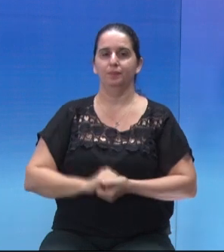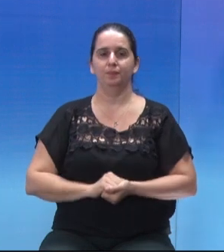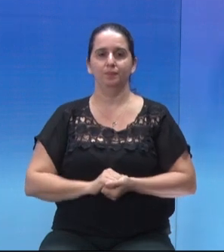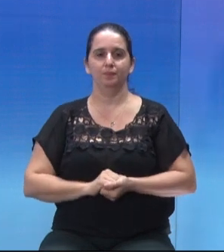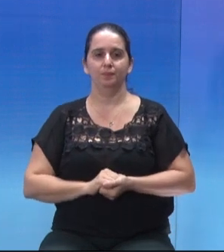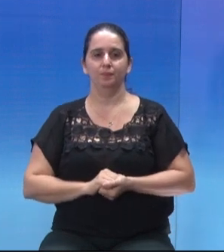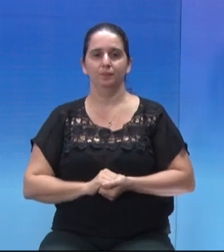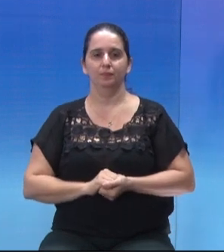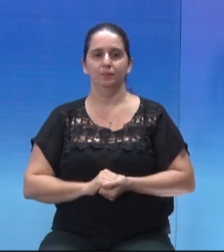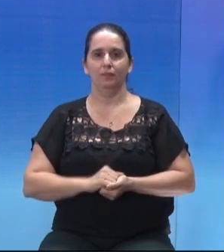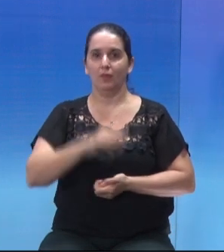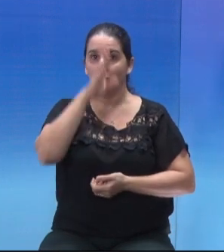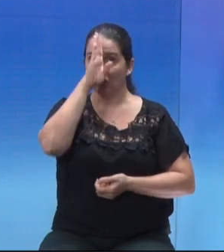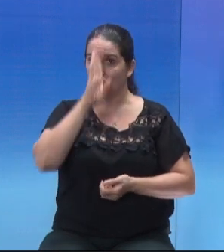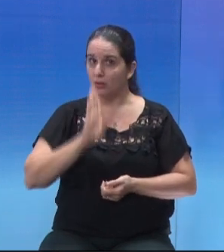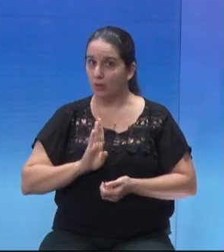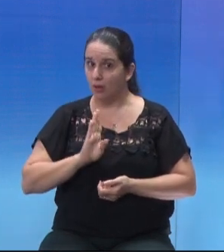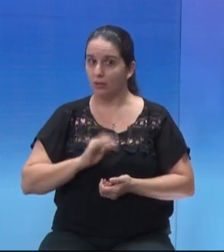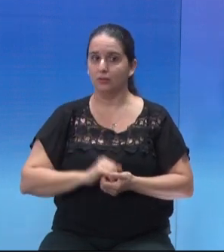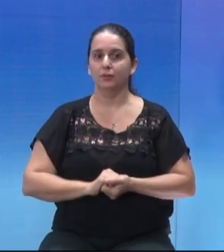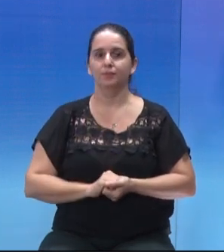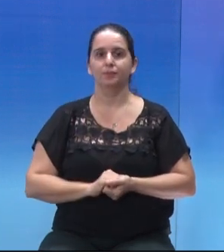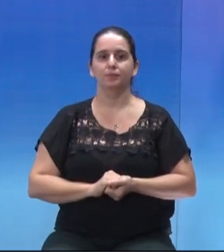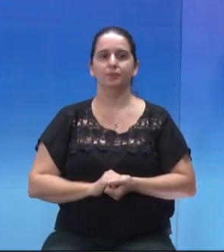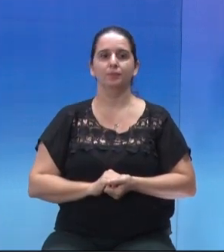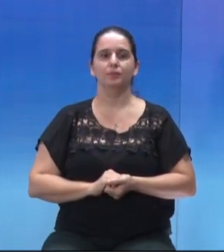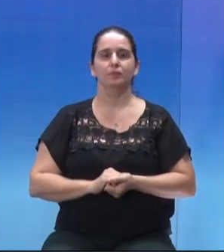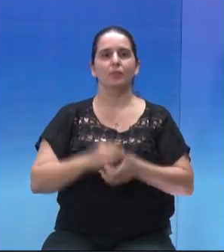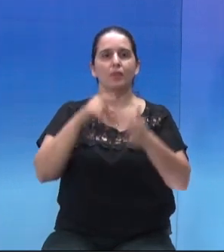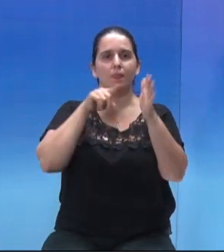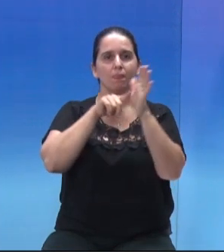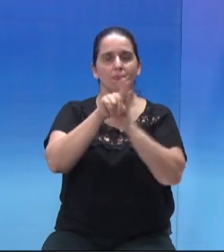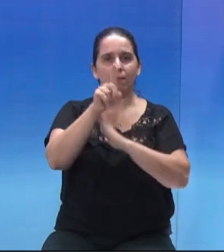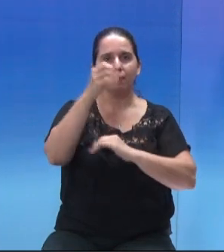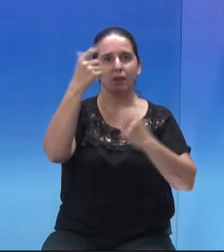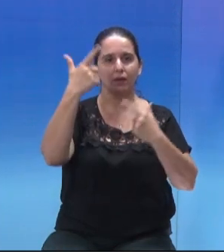também na perguntinha final aí do enunciado?